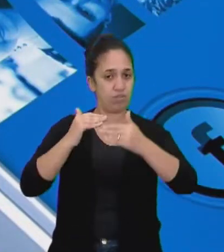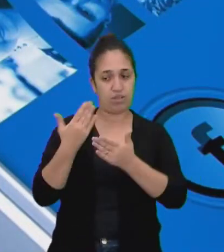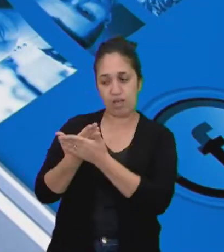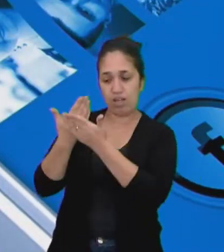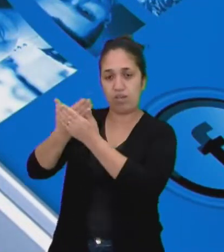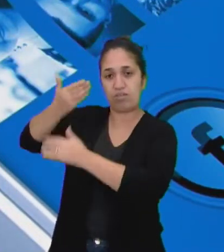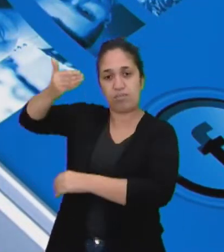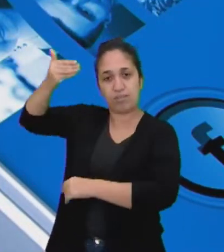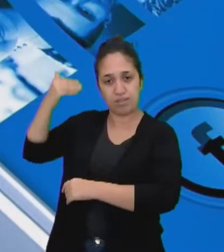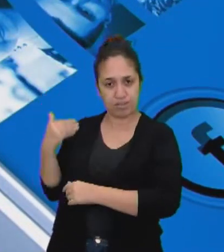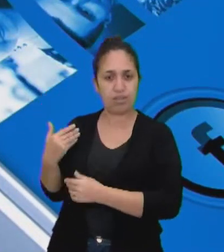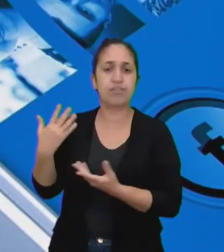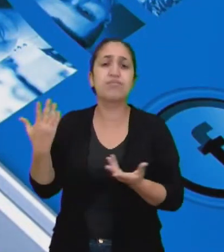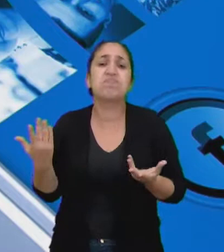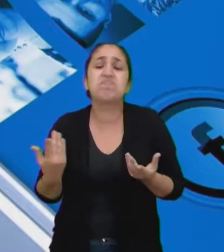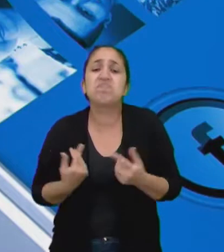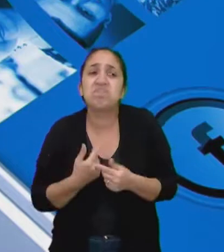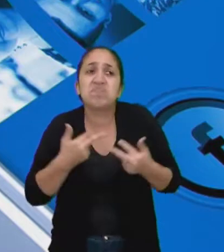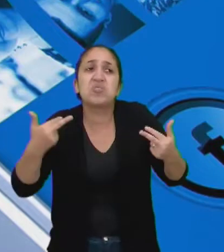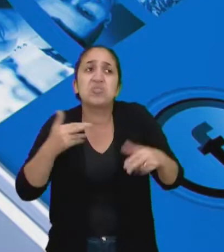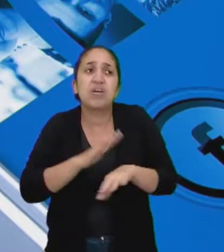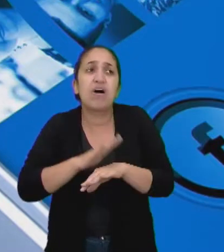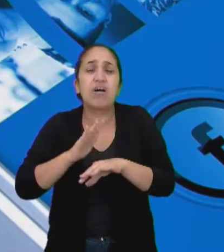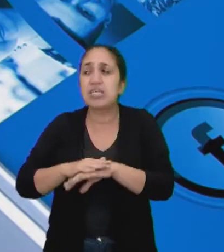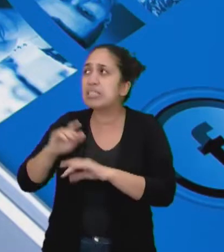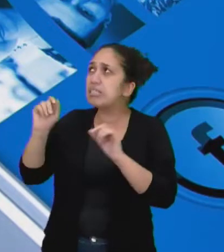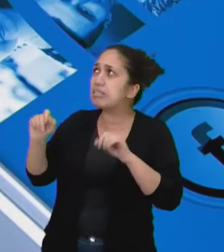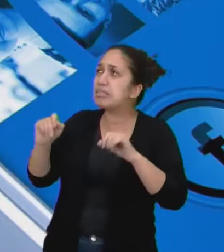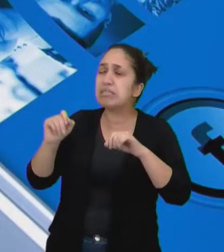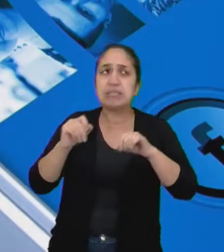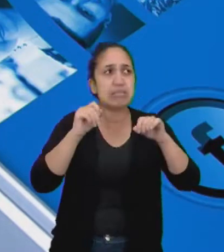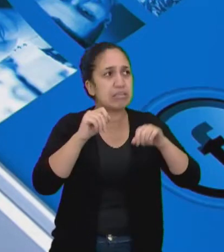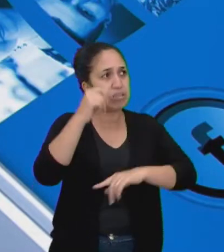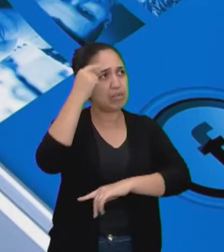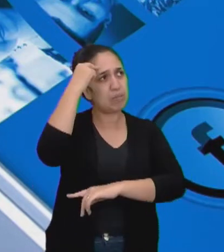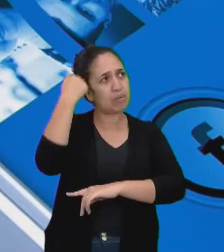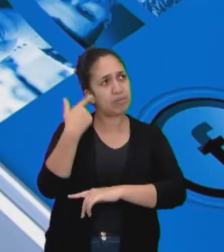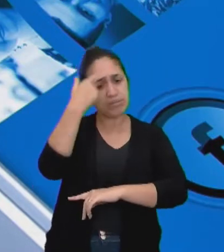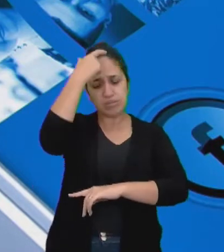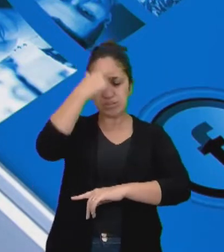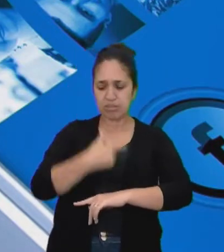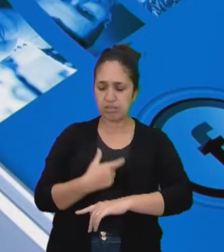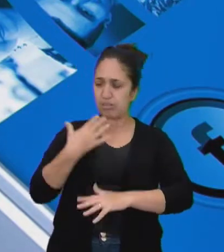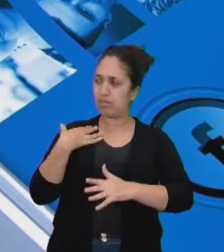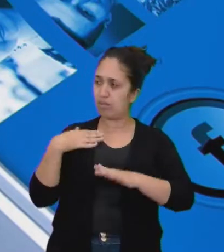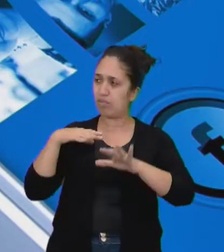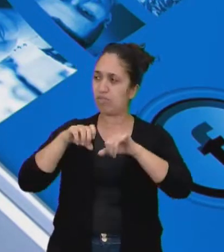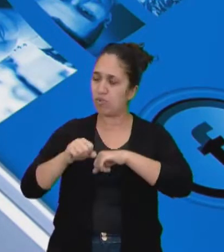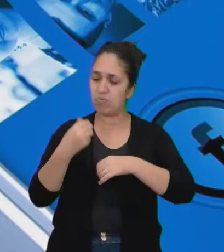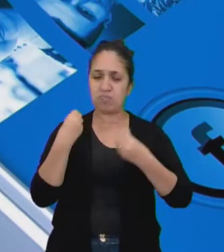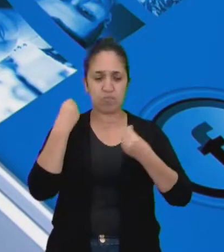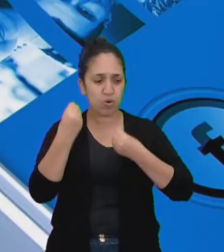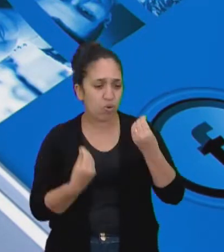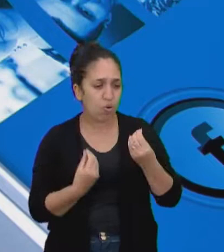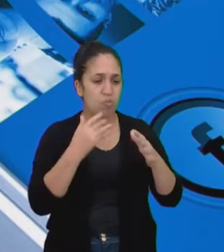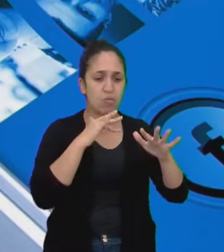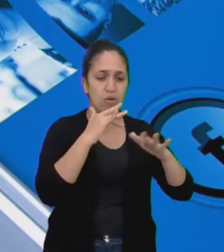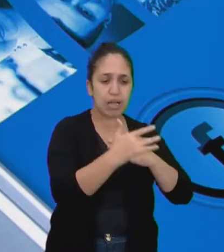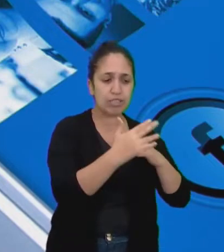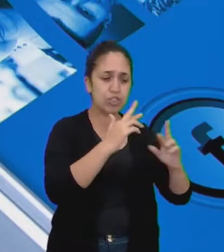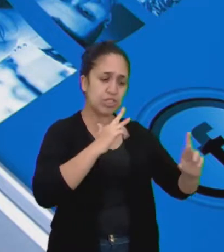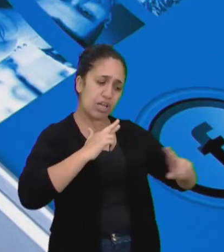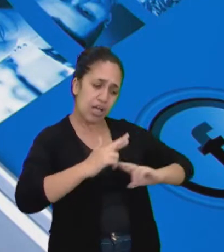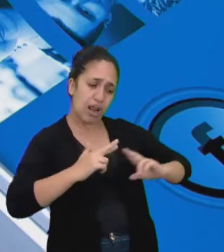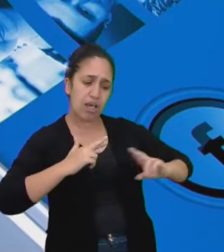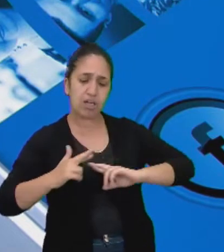passada que ações eu posso fazer, pensando na minha formação, como que eu posso me relacionar com as redes sociais e que